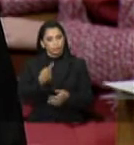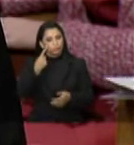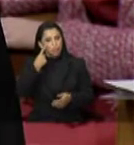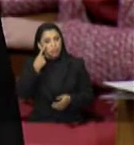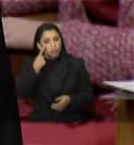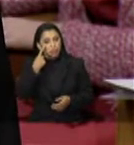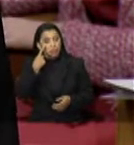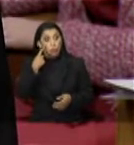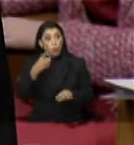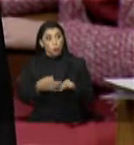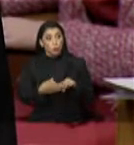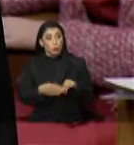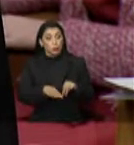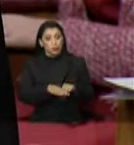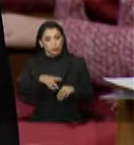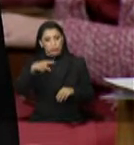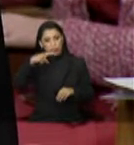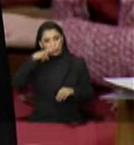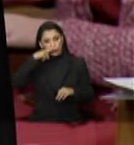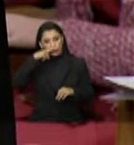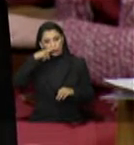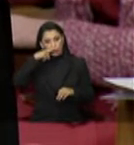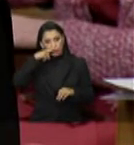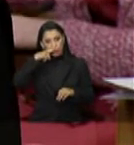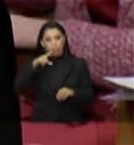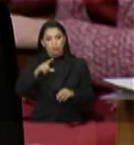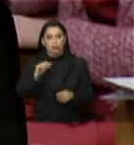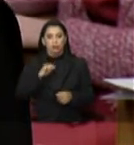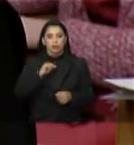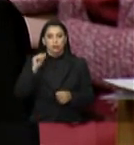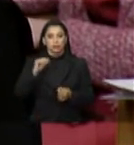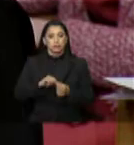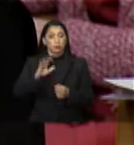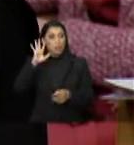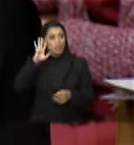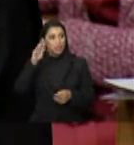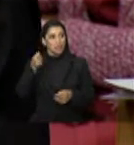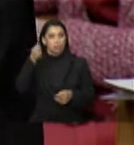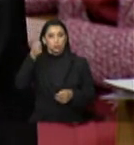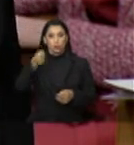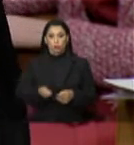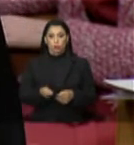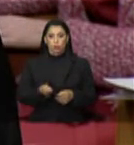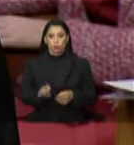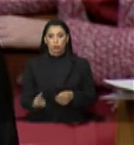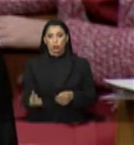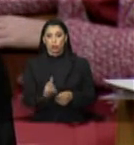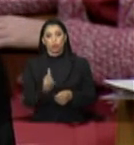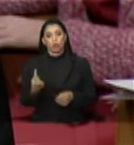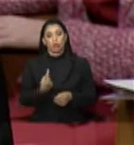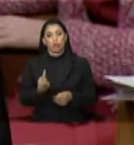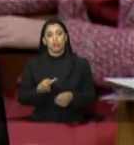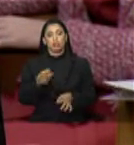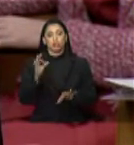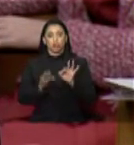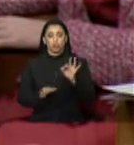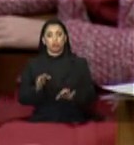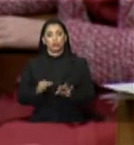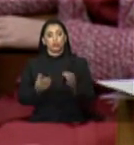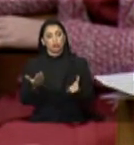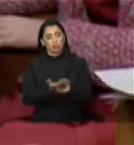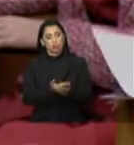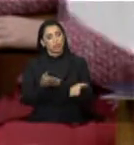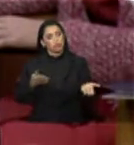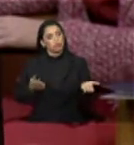o ministro Edson fachin proferiu uma decisão monocrática julgando procedente a ação rescisória